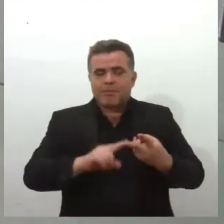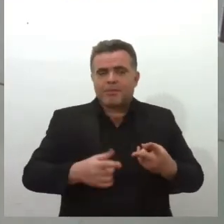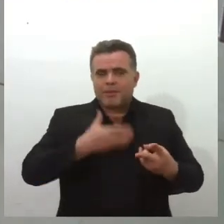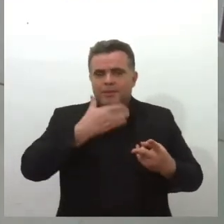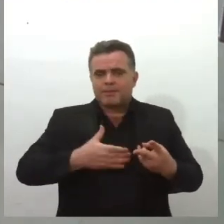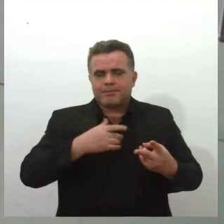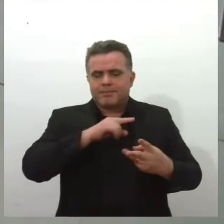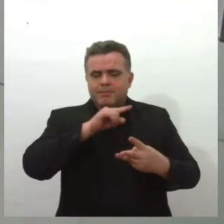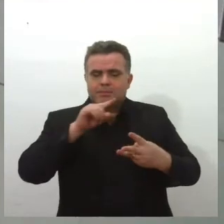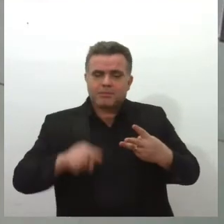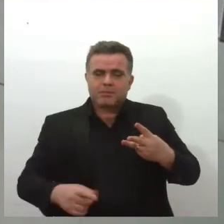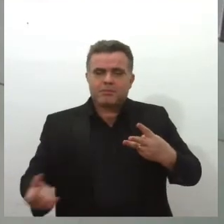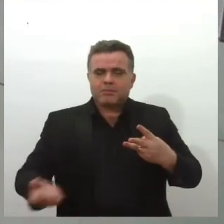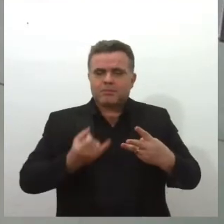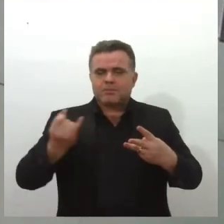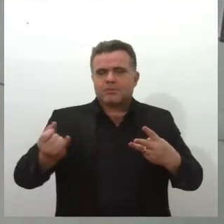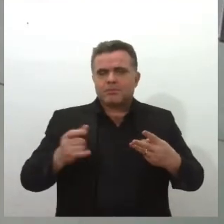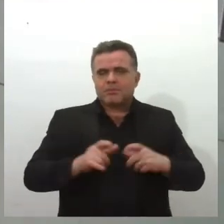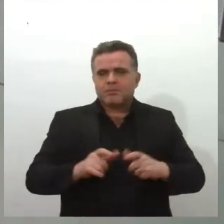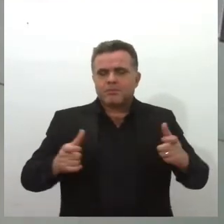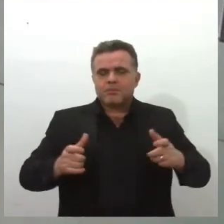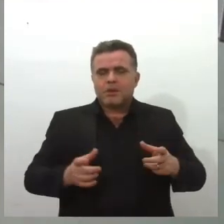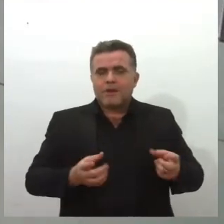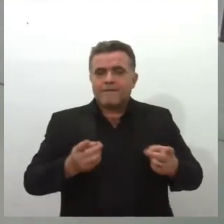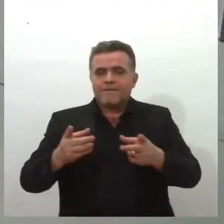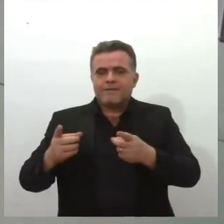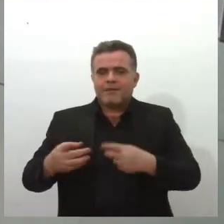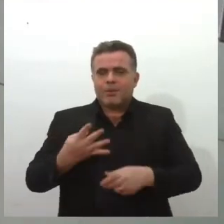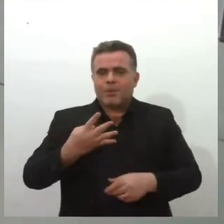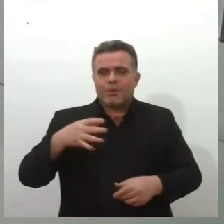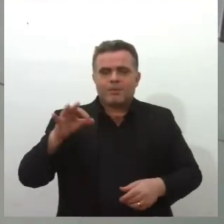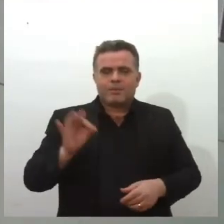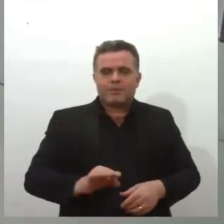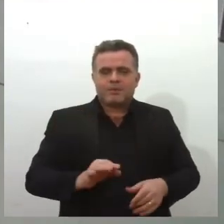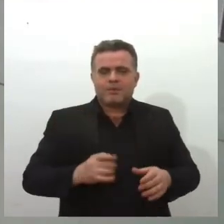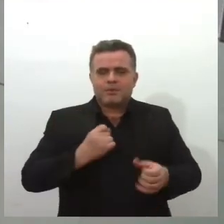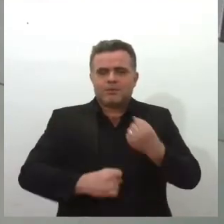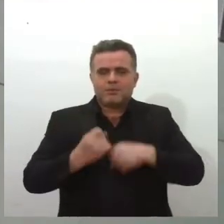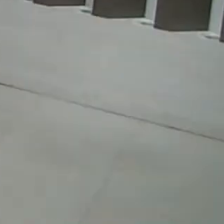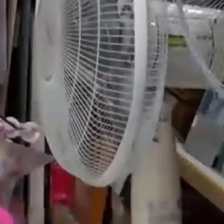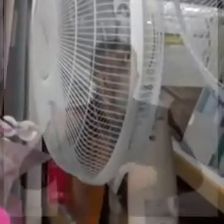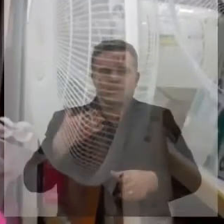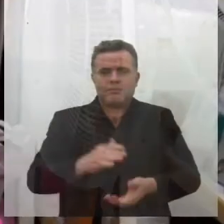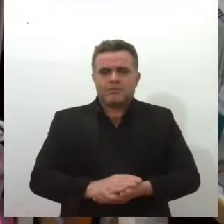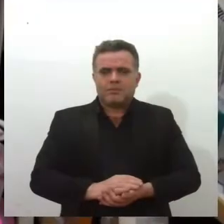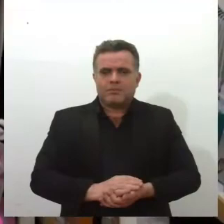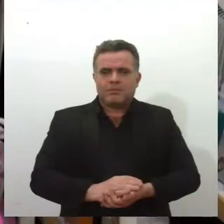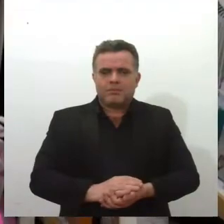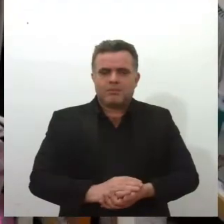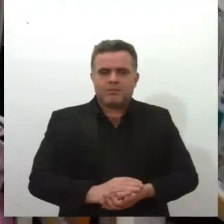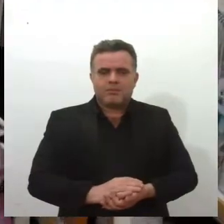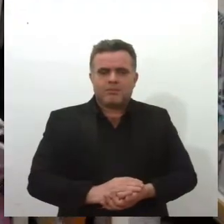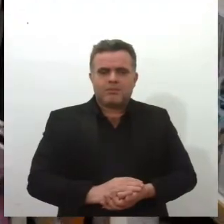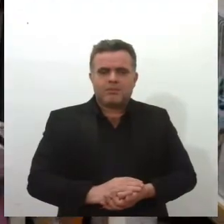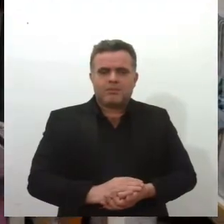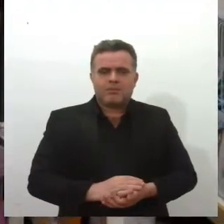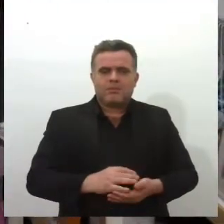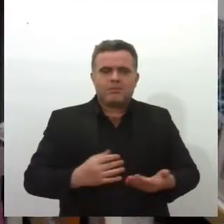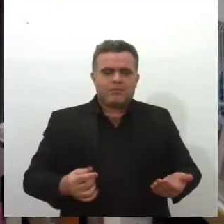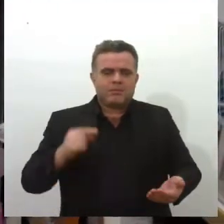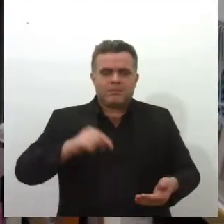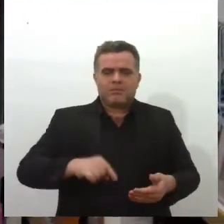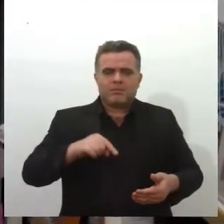a expectativa é de crescimento de 4% em relação ao ano passado. Na capital,